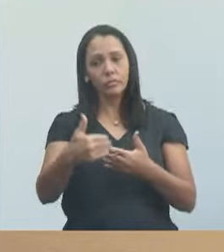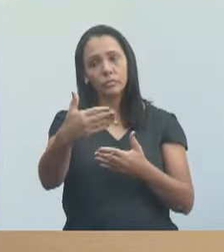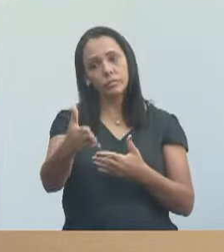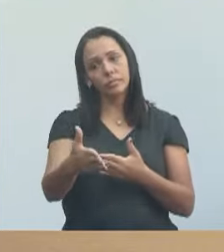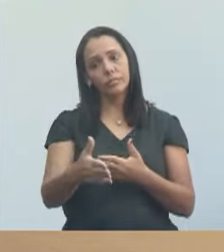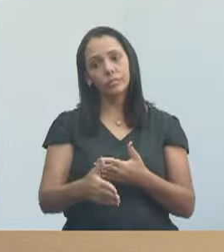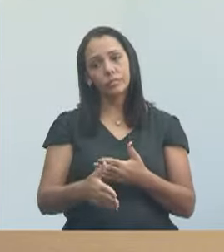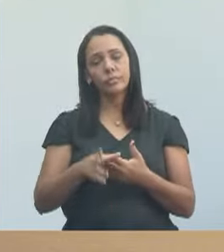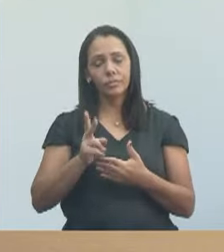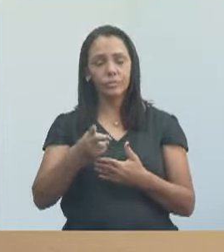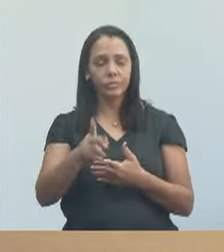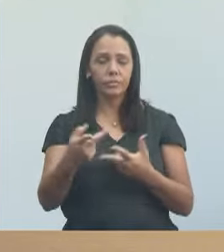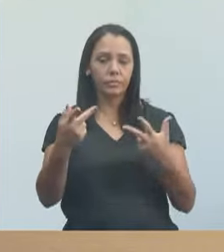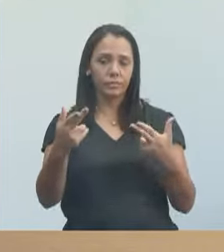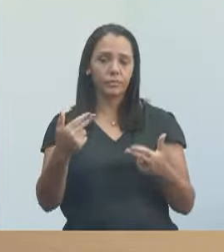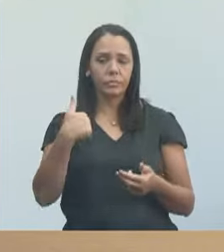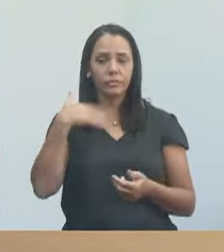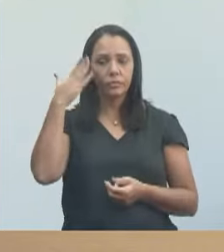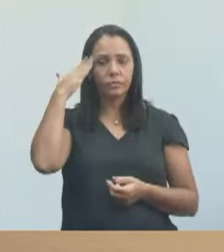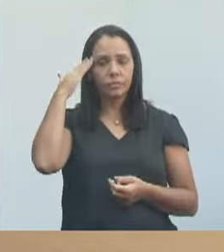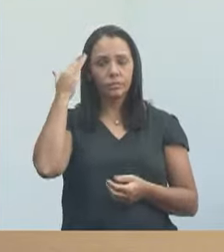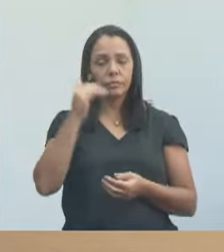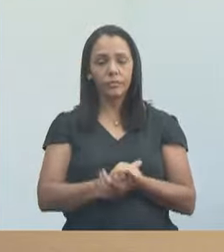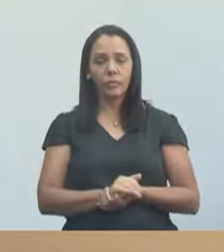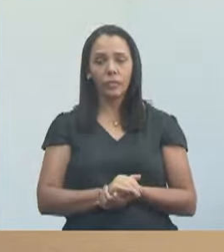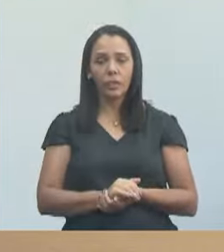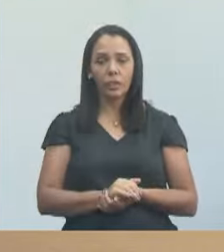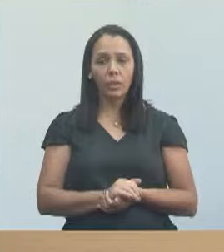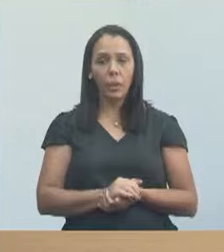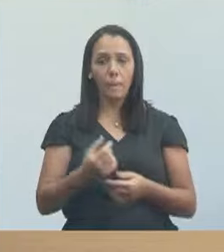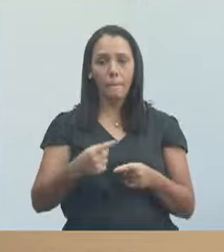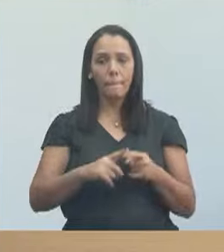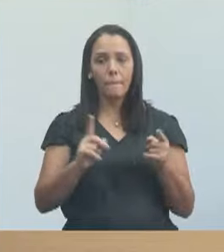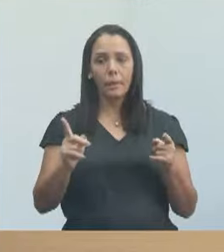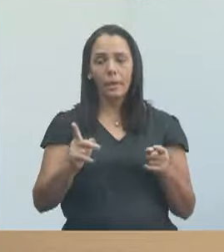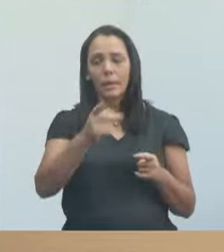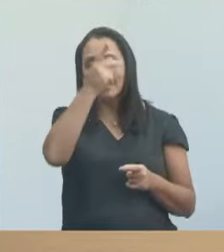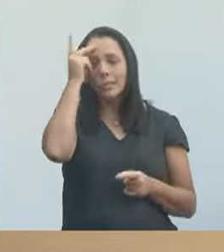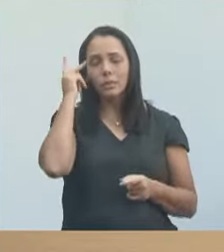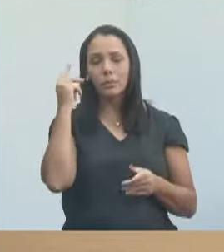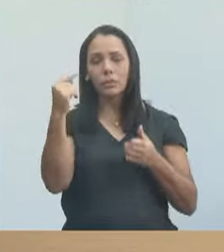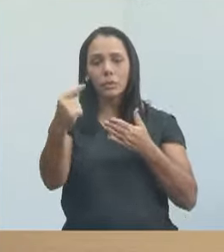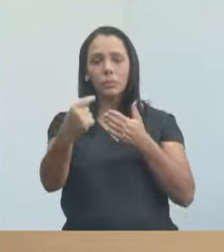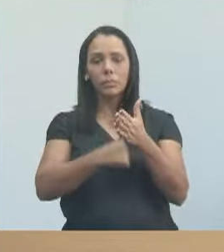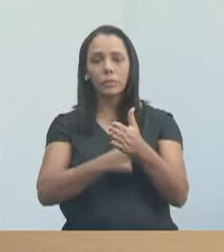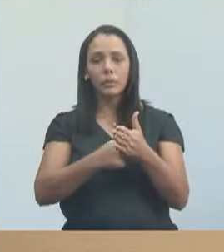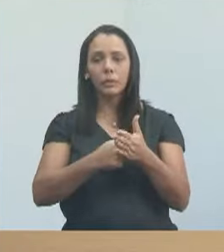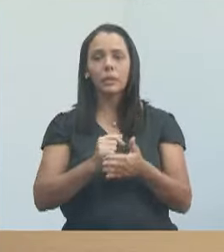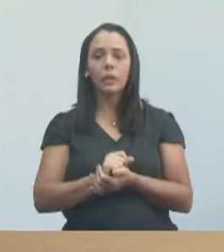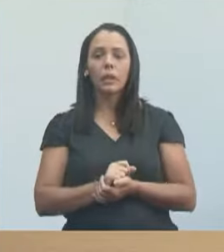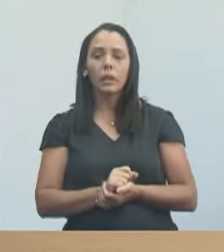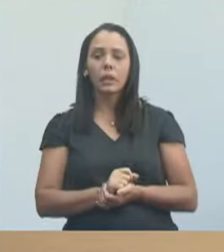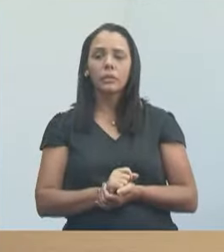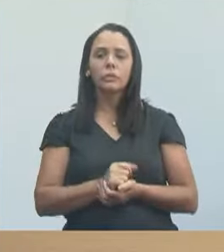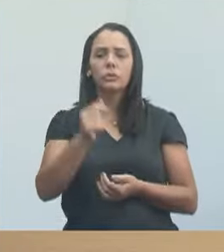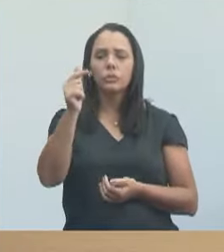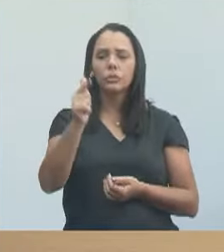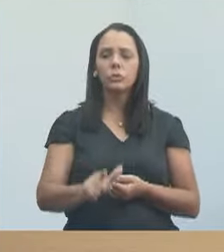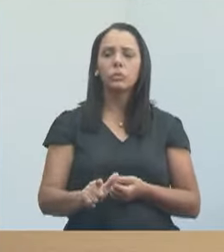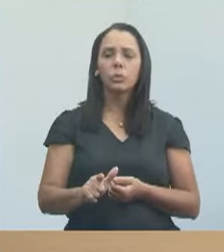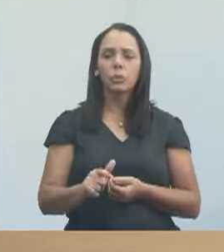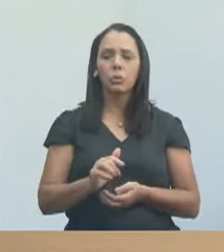jeito mesmo. Mas respondendo aí algumas indagações da pessoa, porque foi parar esse projeto no jornal aí da cidade, né? E tornaram a perguntar de novo